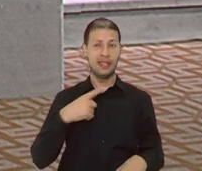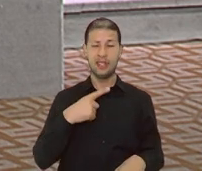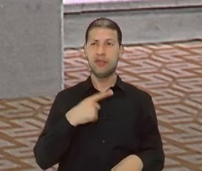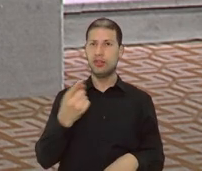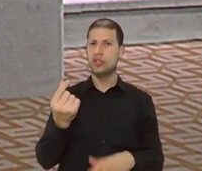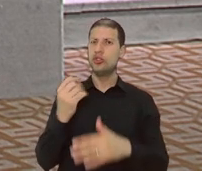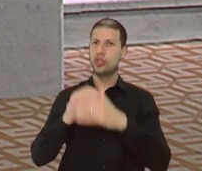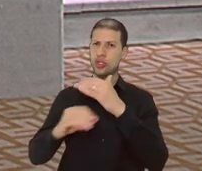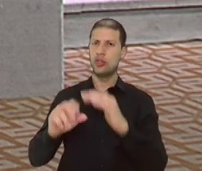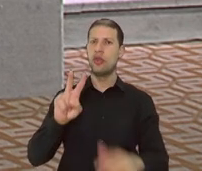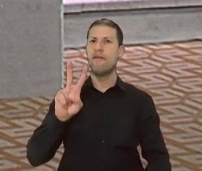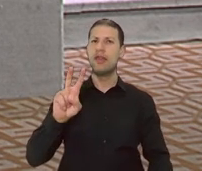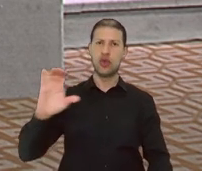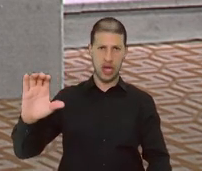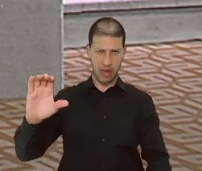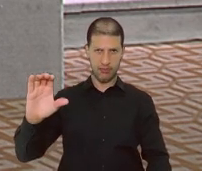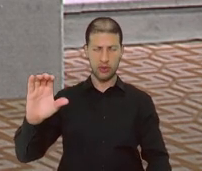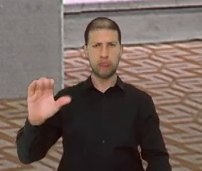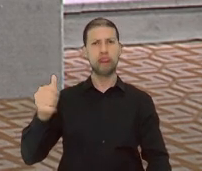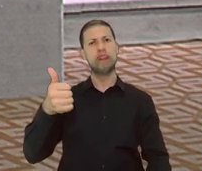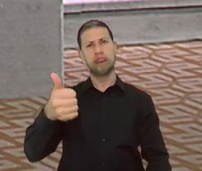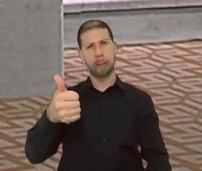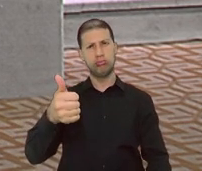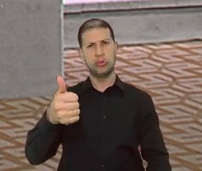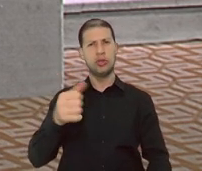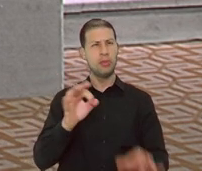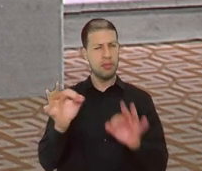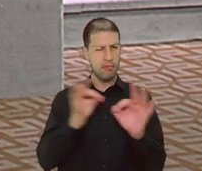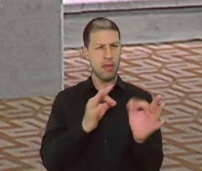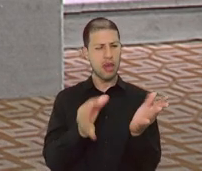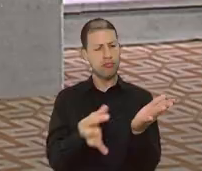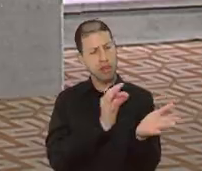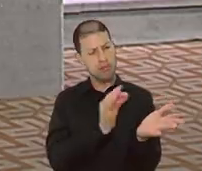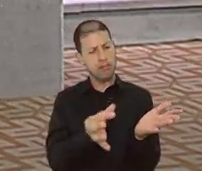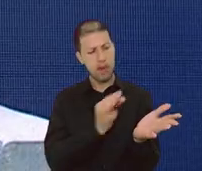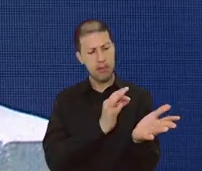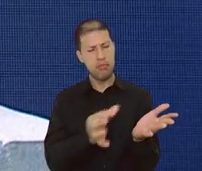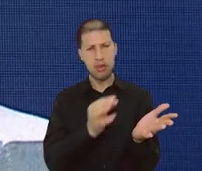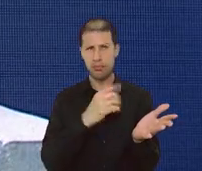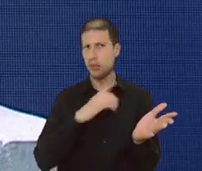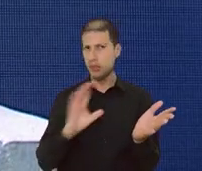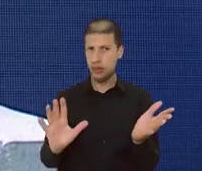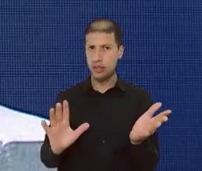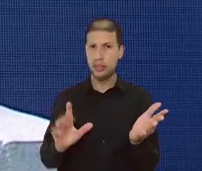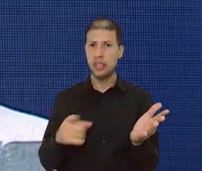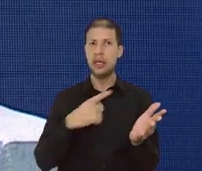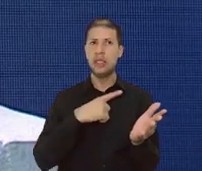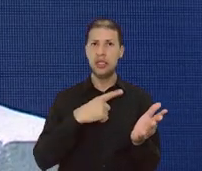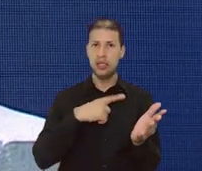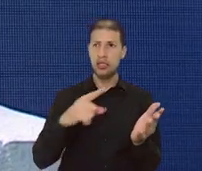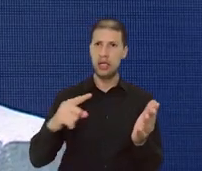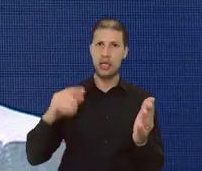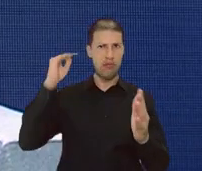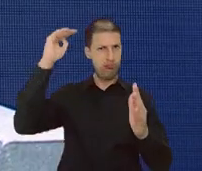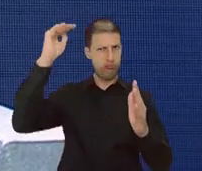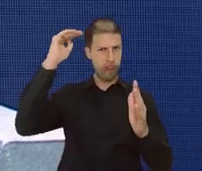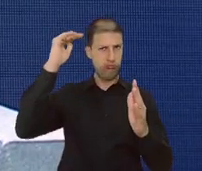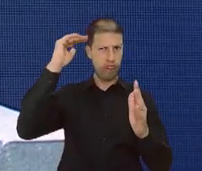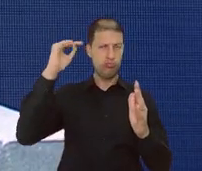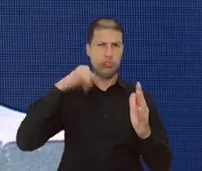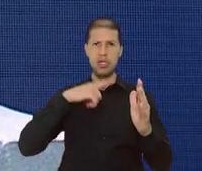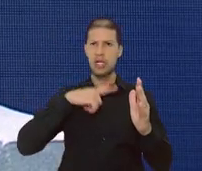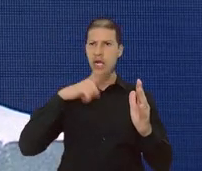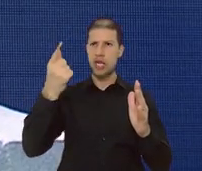interessante porque ele faz a gente monta um portfólio e na hora que a gente monta um portfólio vai ter os outlanders que vão dar um retorno